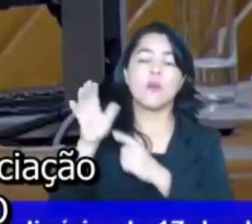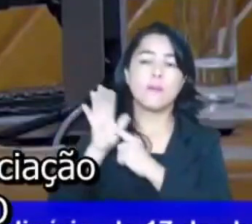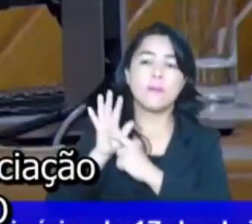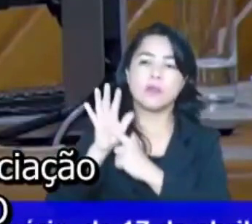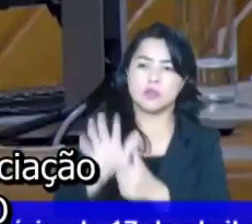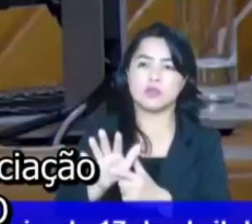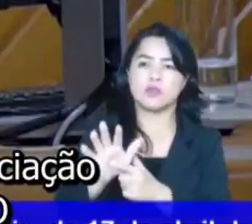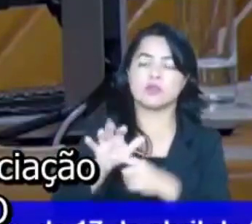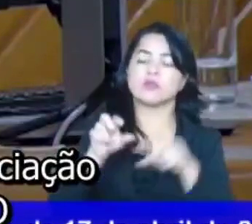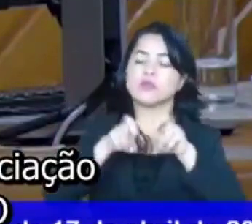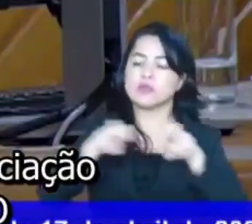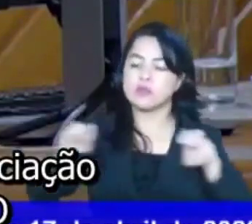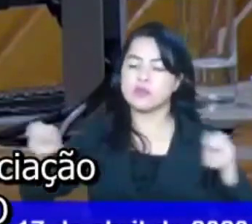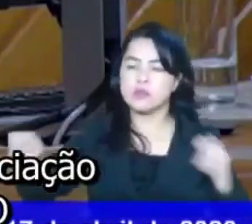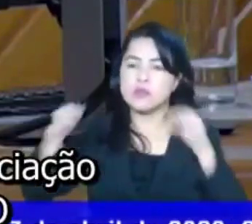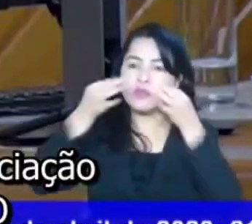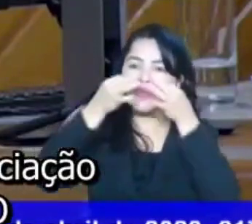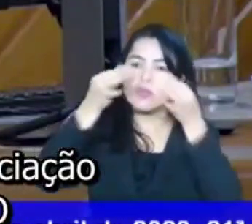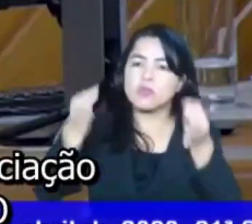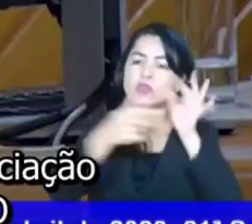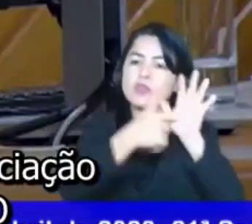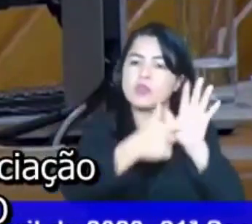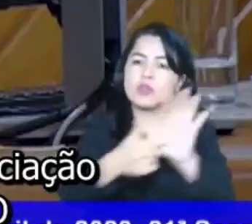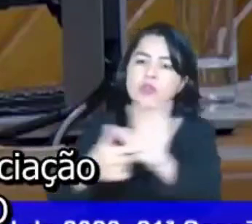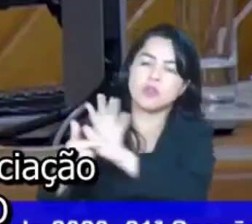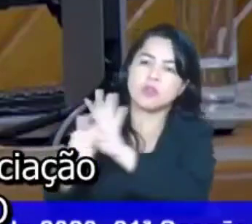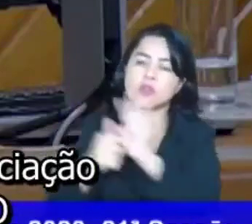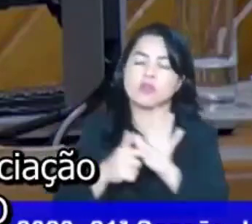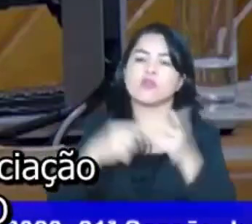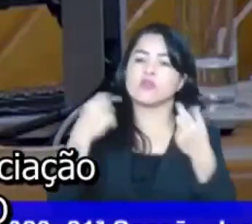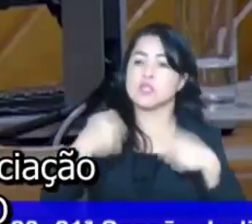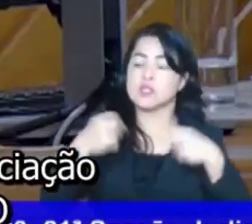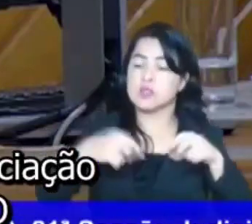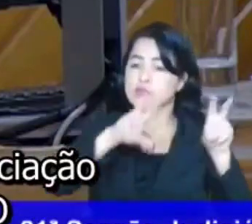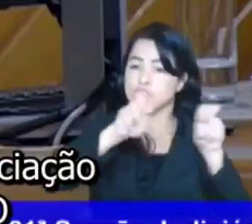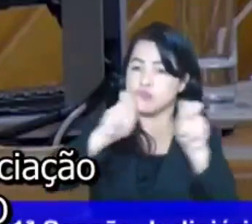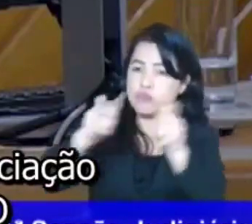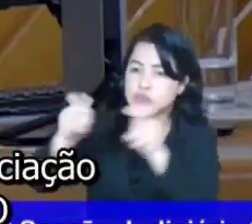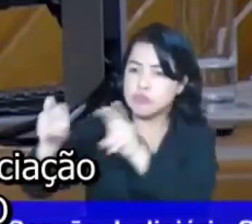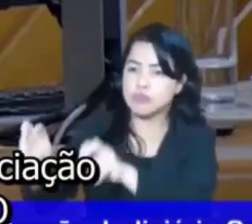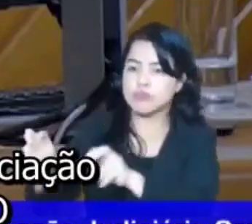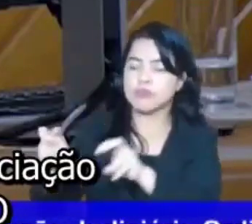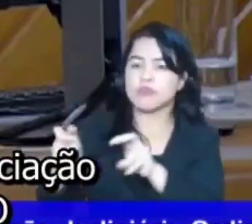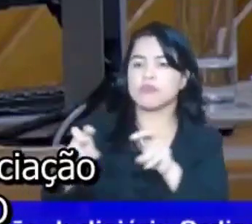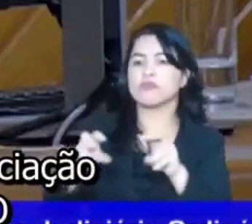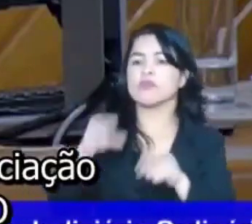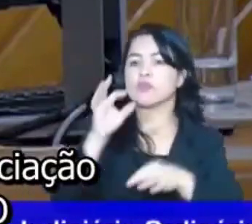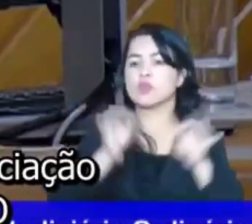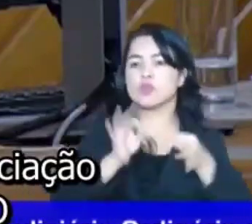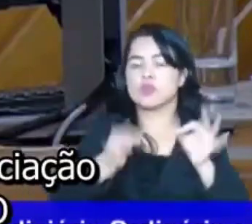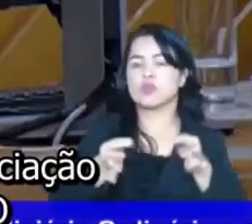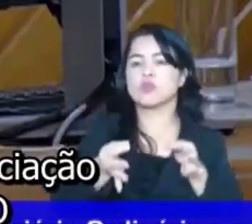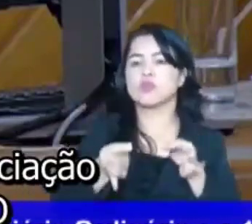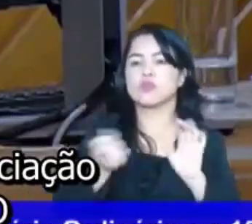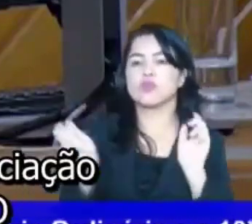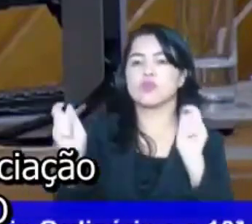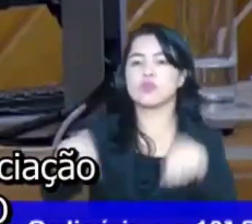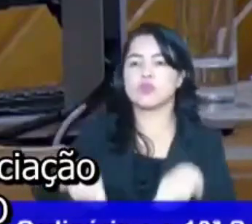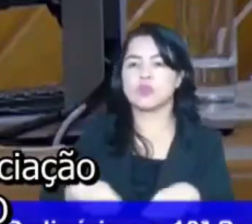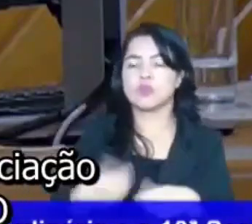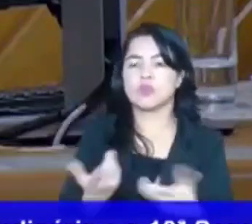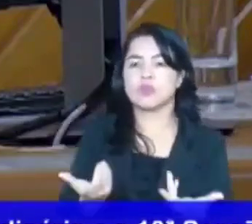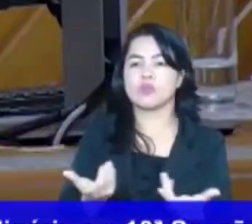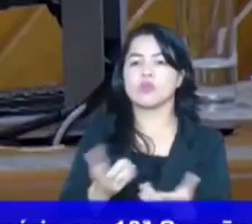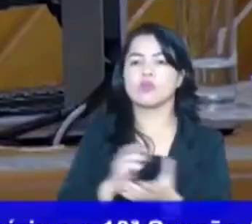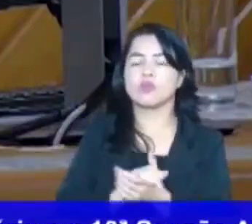essa Corte, suprimindo a possibilidade de apreciação desses temas pelo juízo competente, o